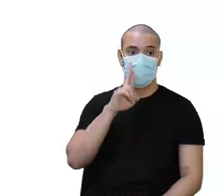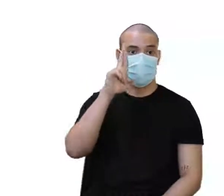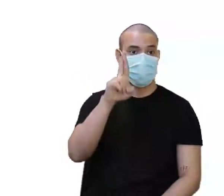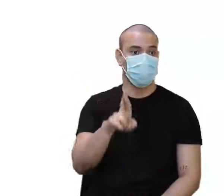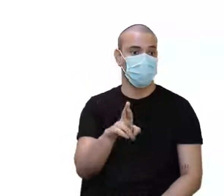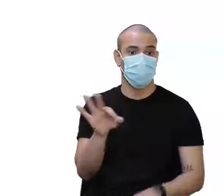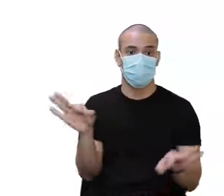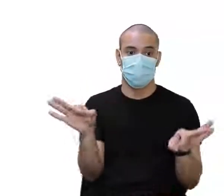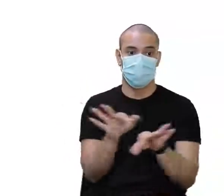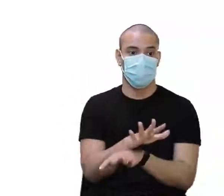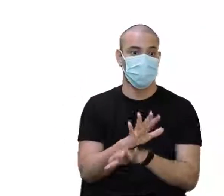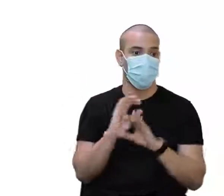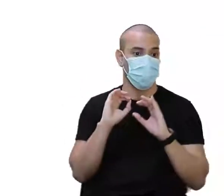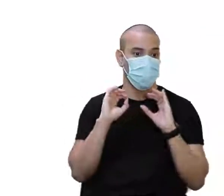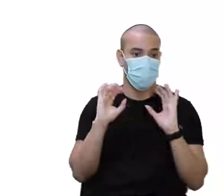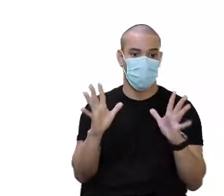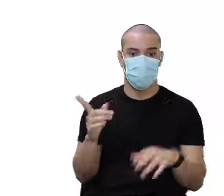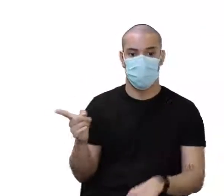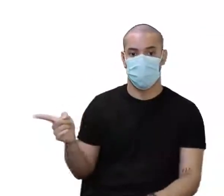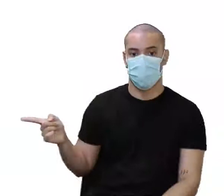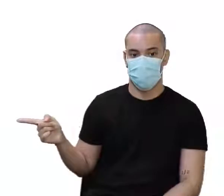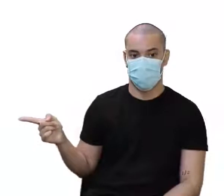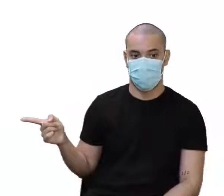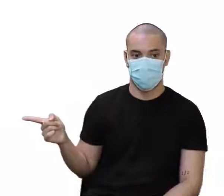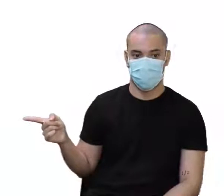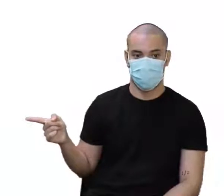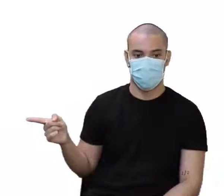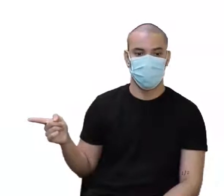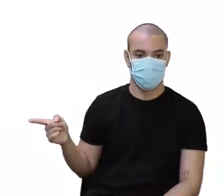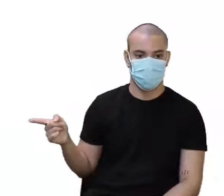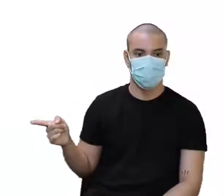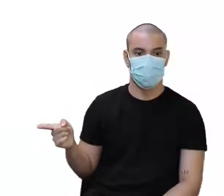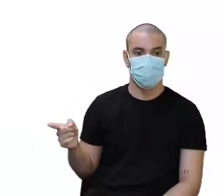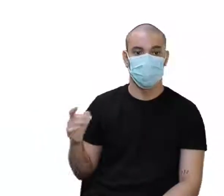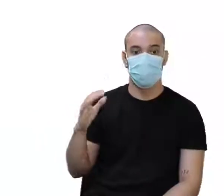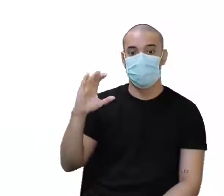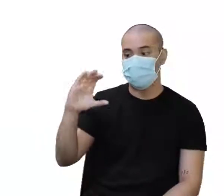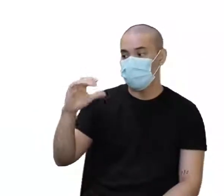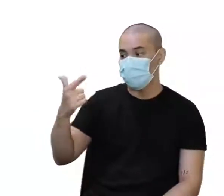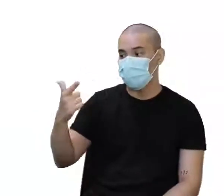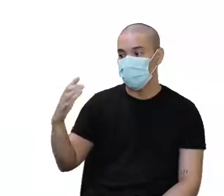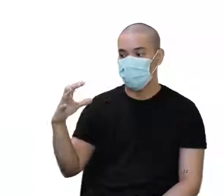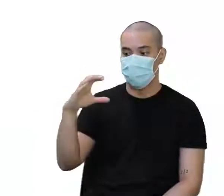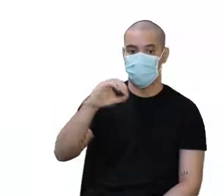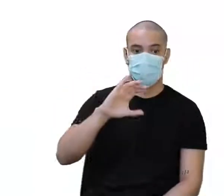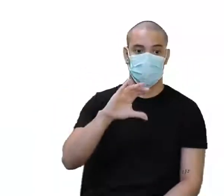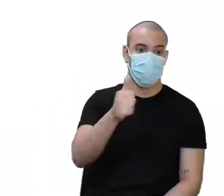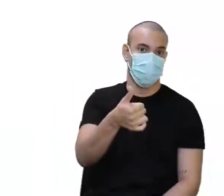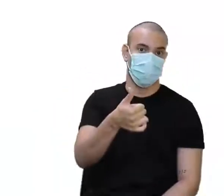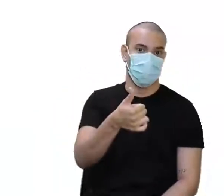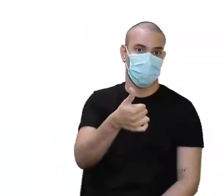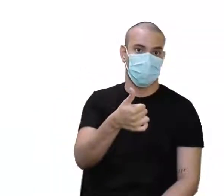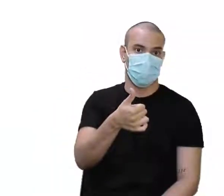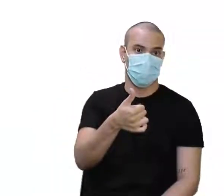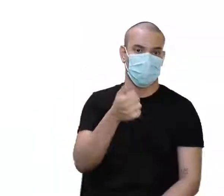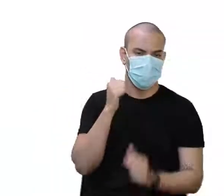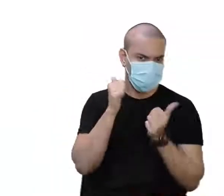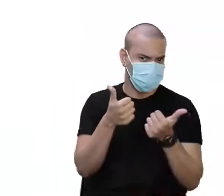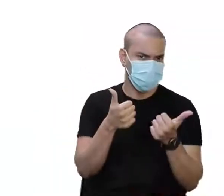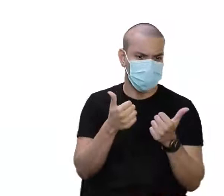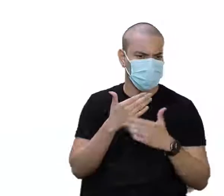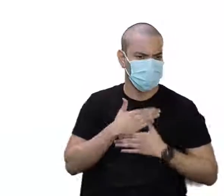nossa opção, ok? Letra E, consumidor secundário.